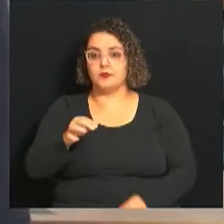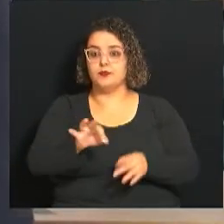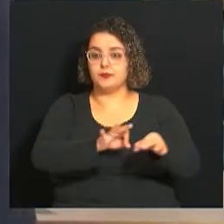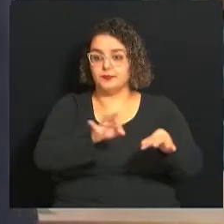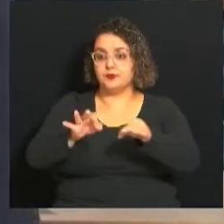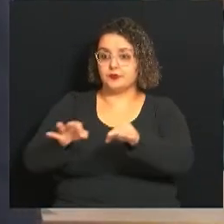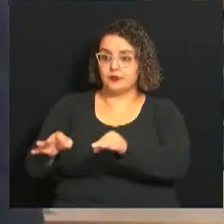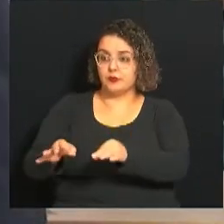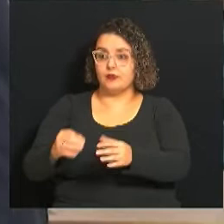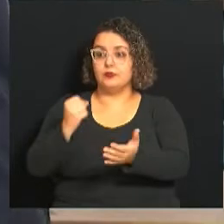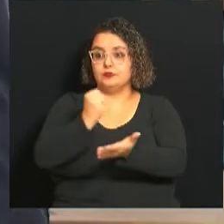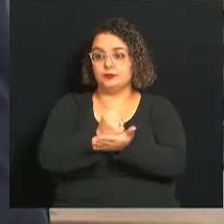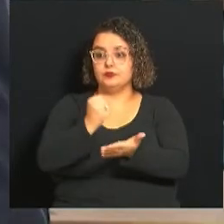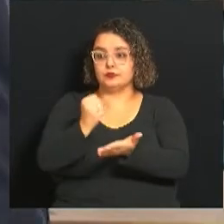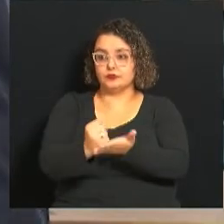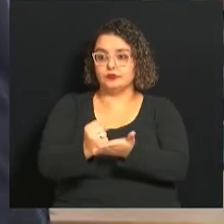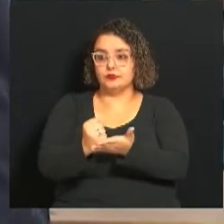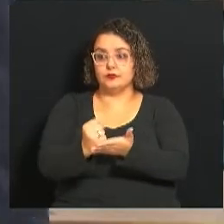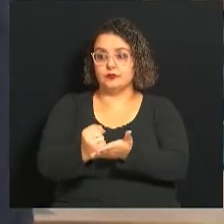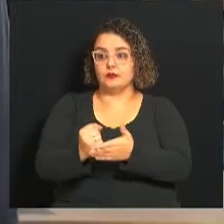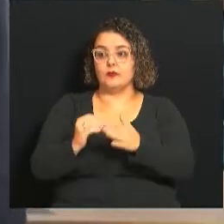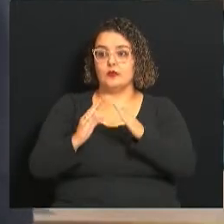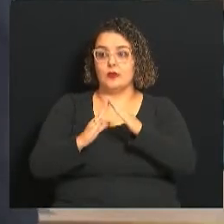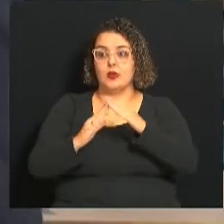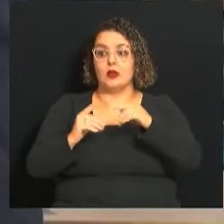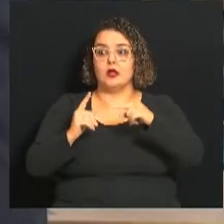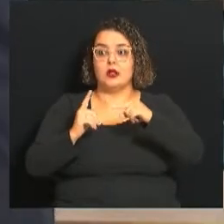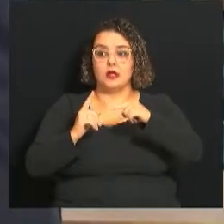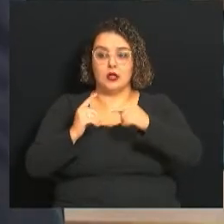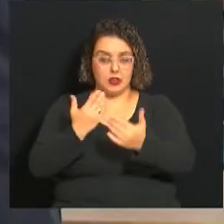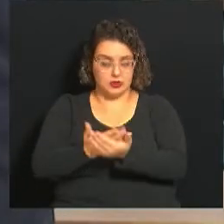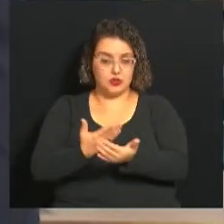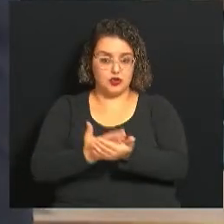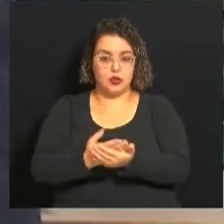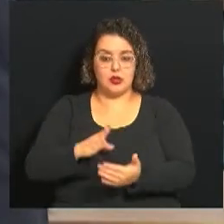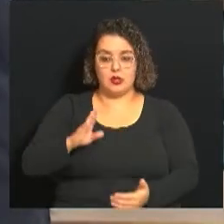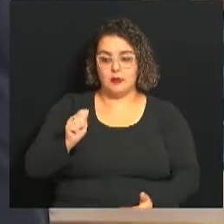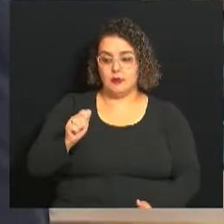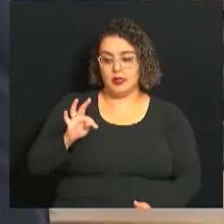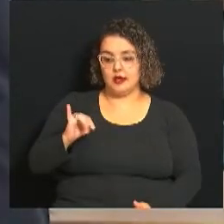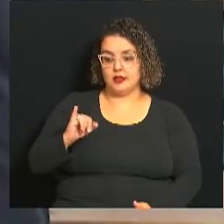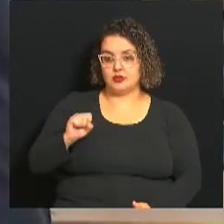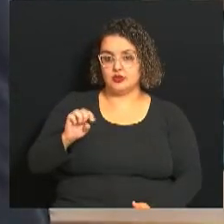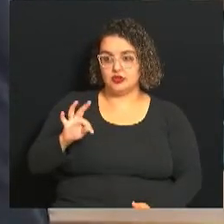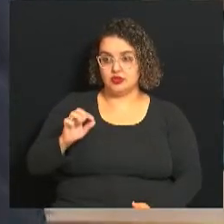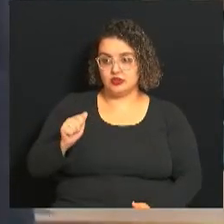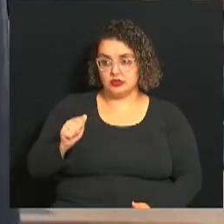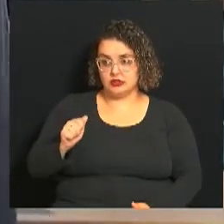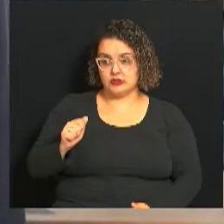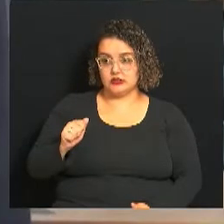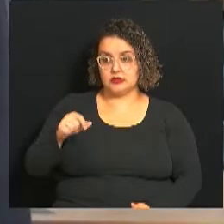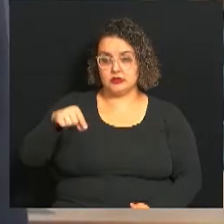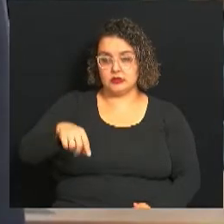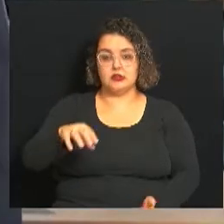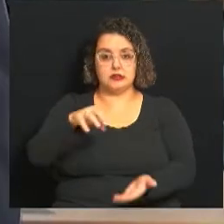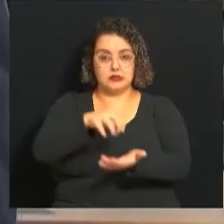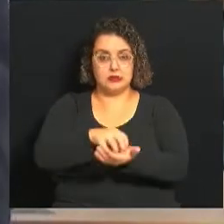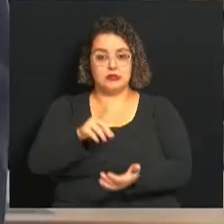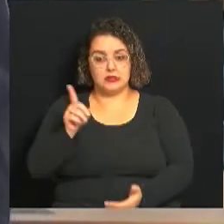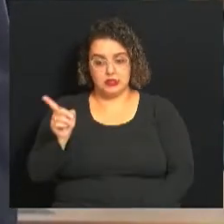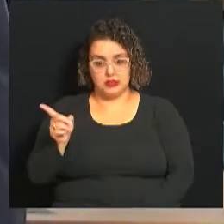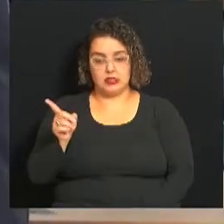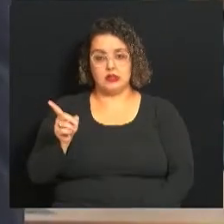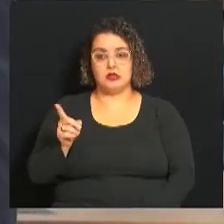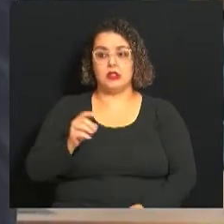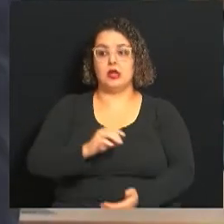fomos contratados pelo Colégio Batista de Campinas, pela mantenedora da Igreja Batista Central, que era